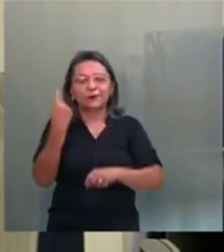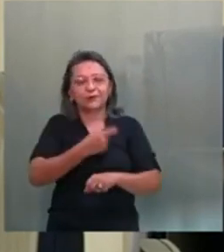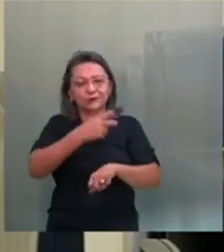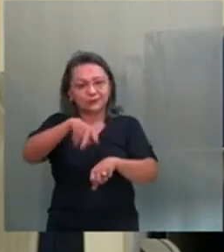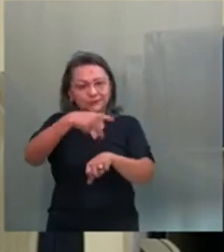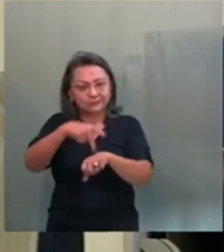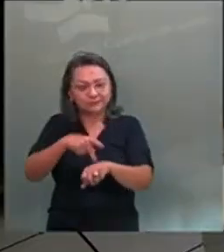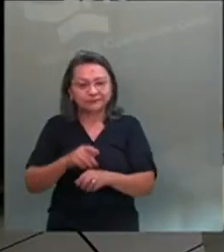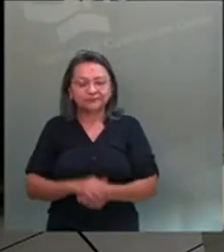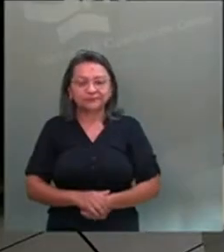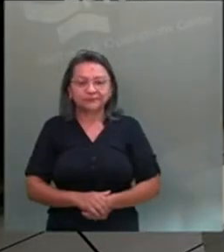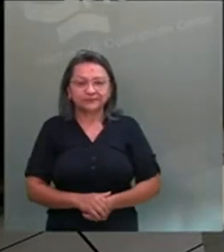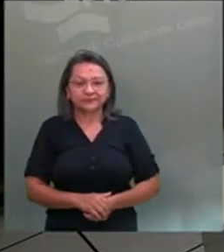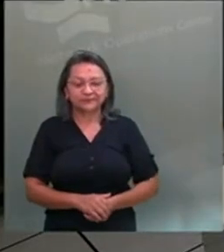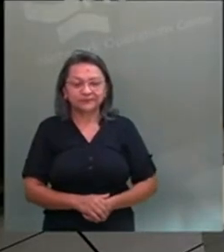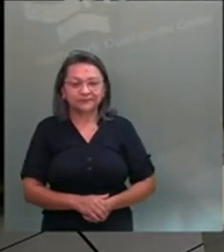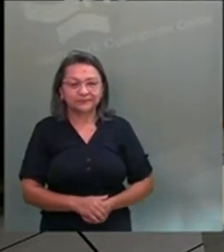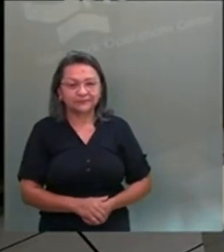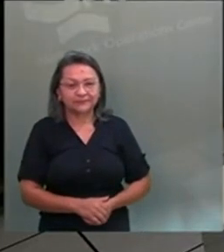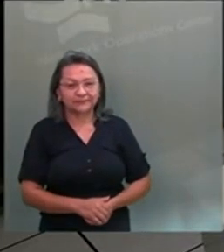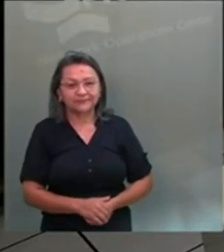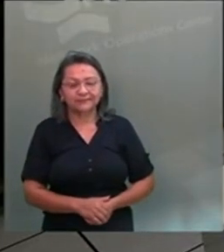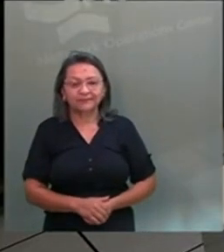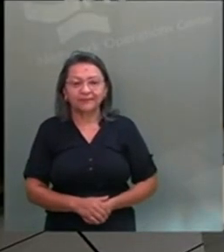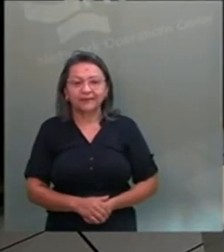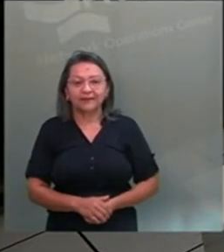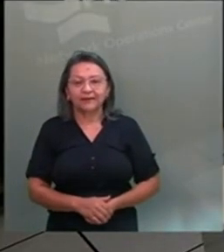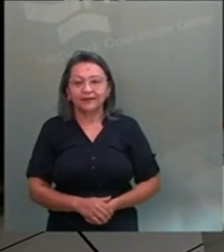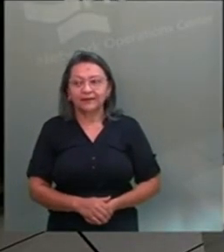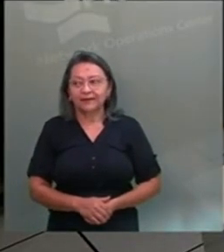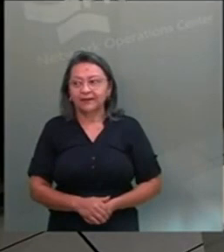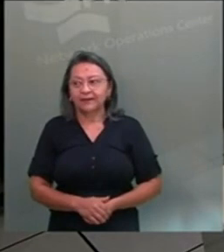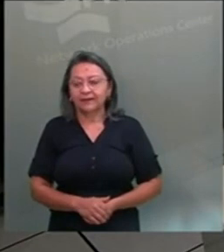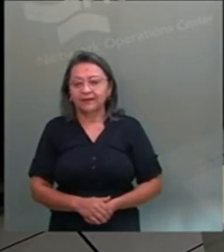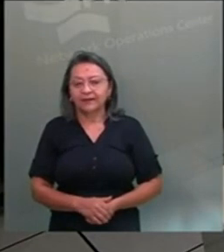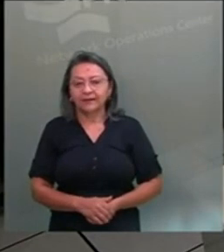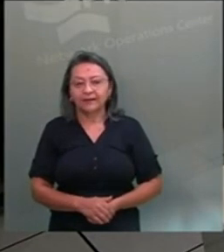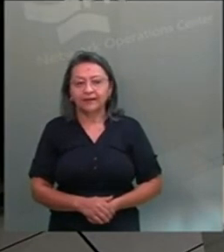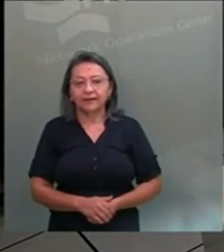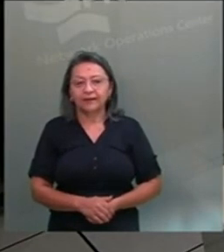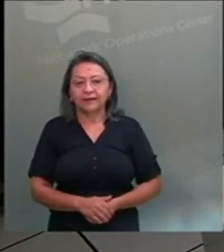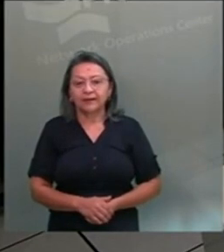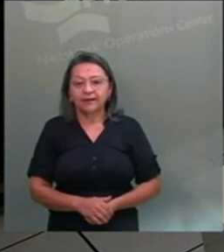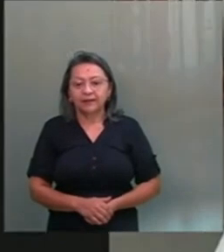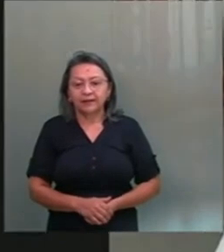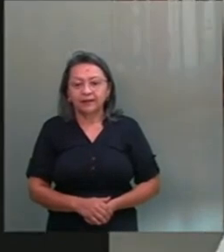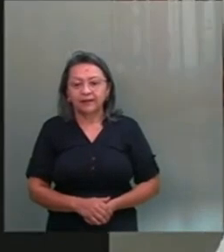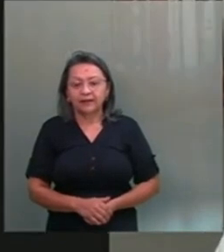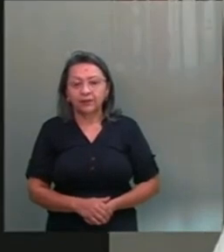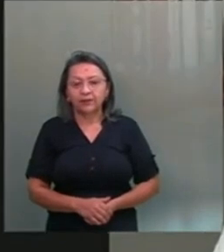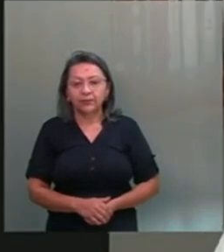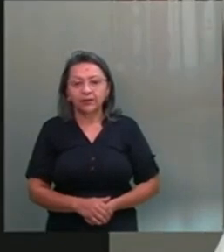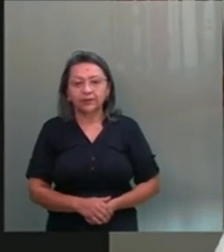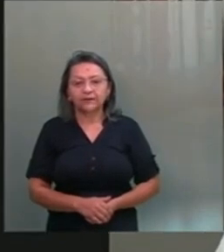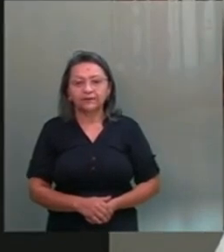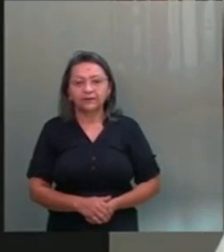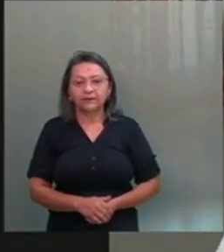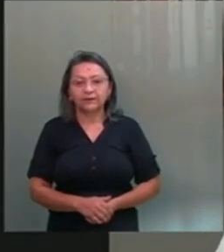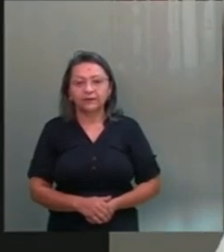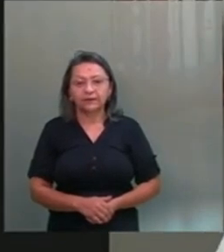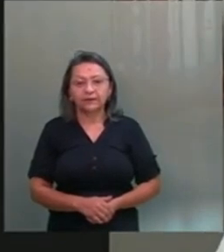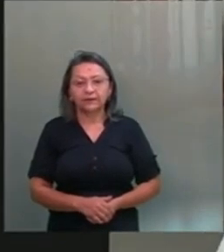país. Bom dia, senador Carlos Viana, presidente dessa